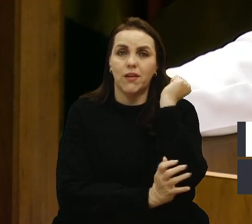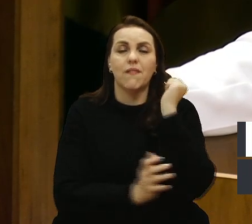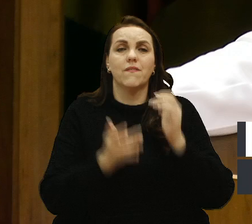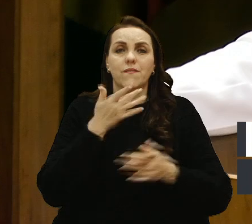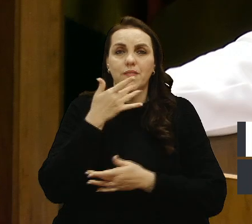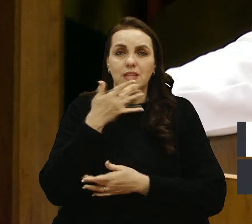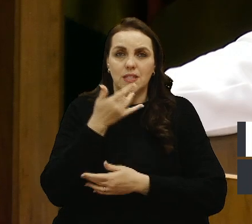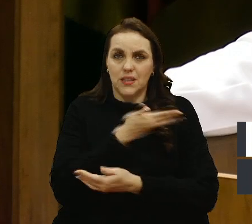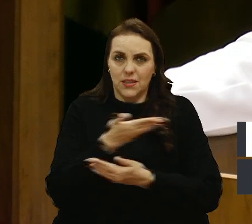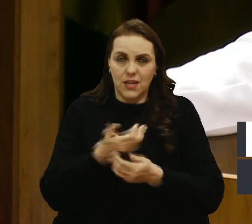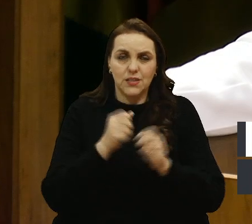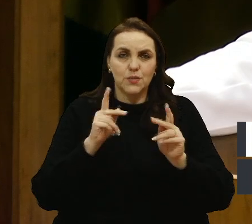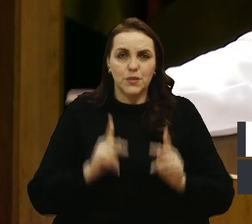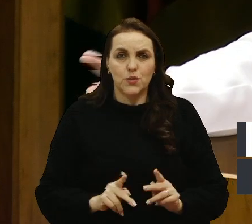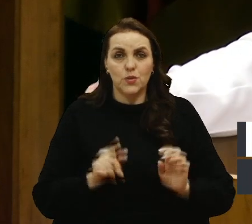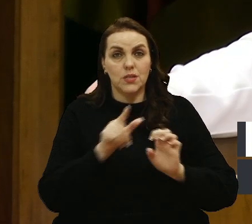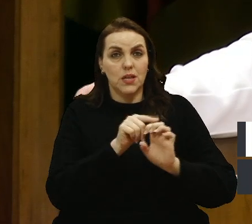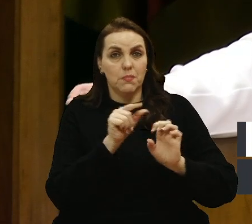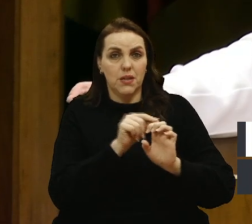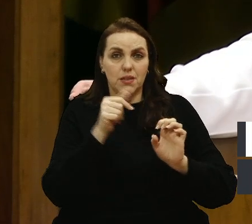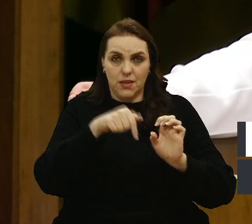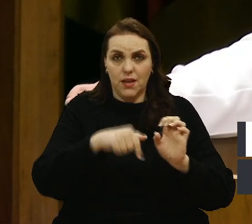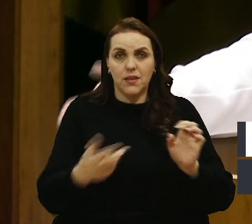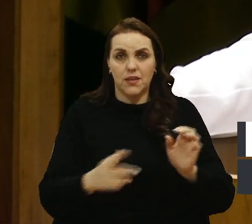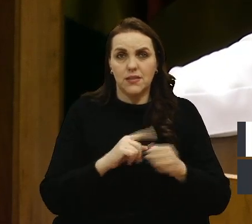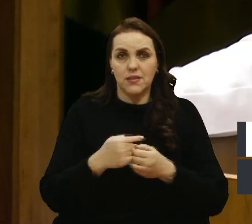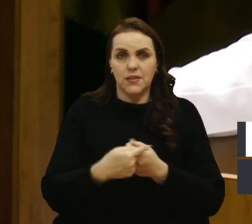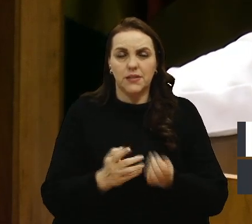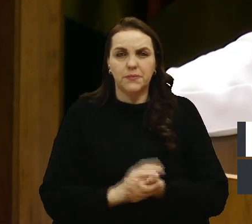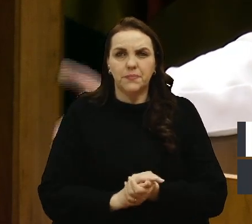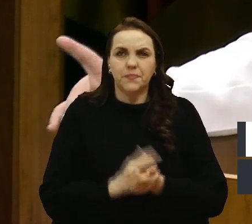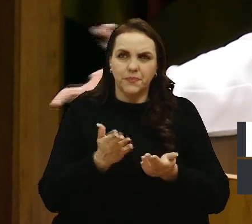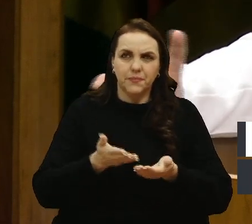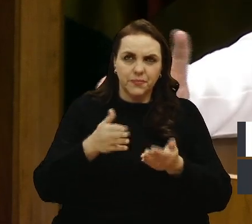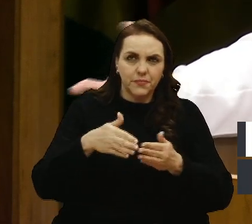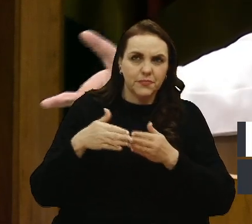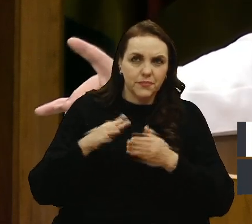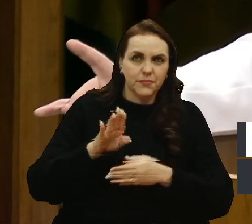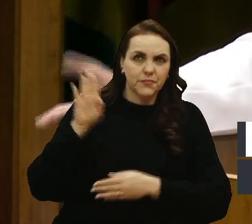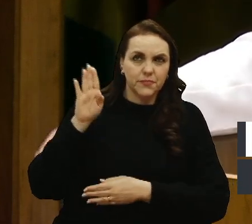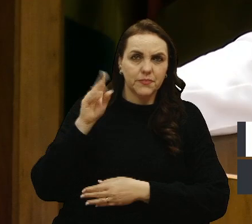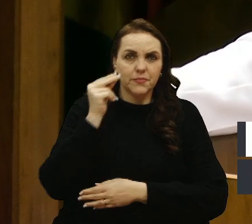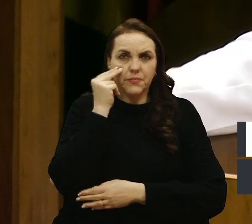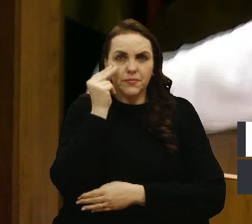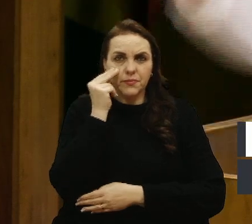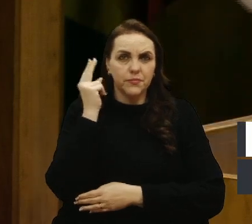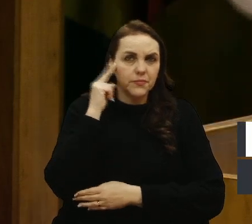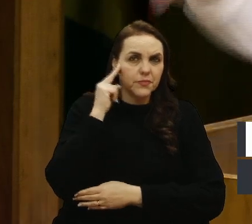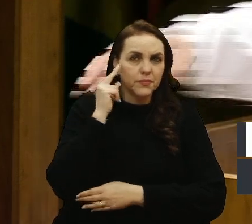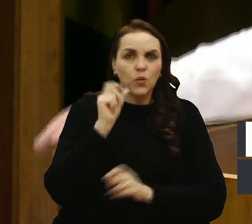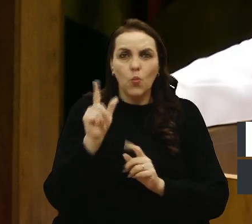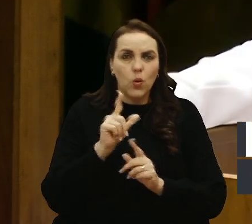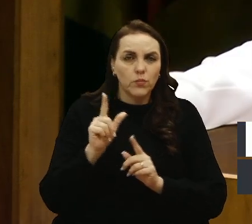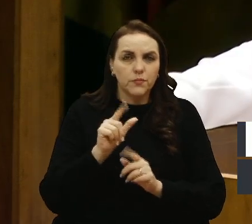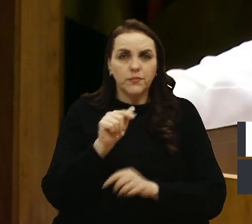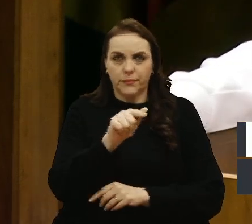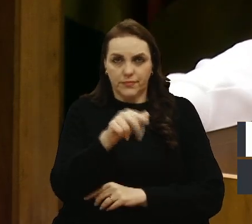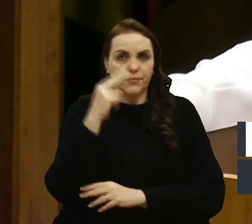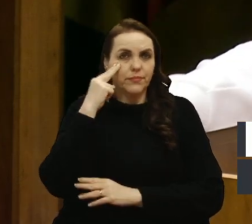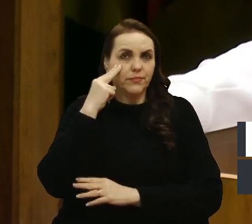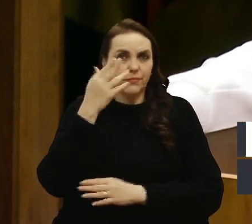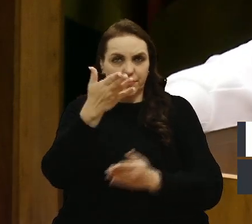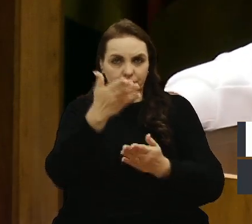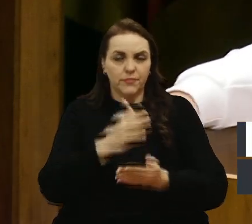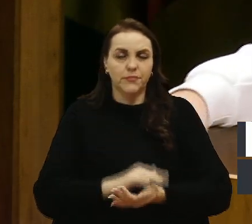que as pessoas empreendam na nossa cidade. Eu não sei se a primeira parte foi do vereador Libardi ou do Fantinel. Vereador Fantinel, tem a sua